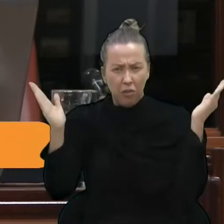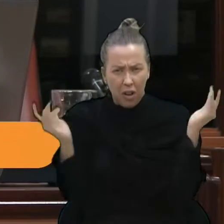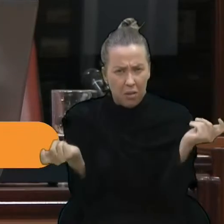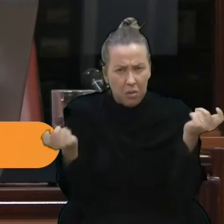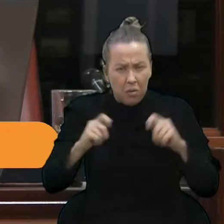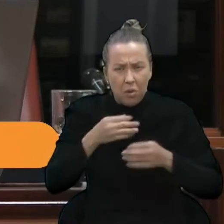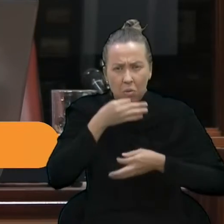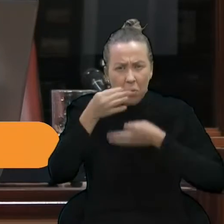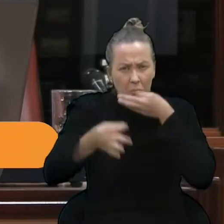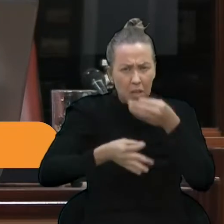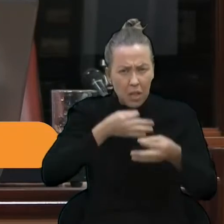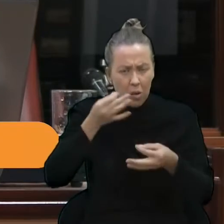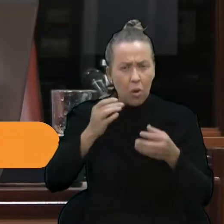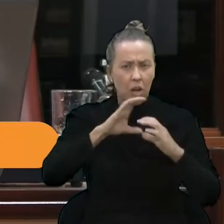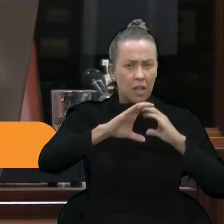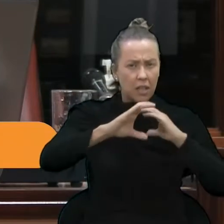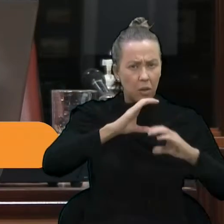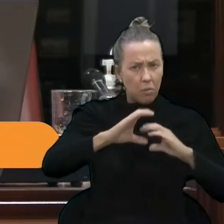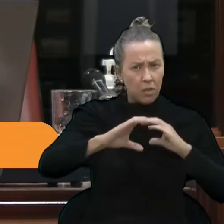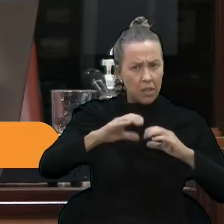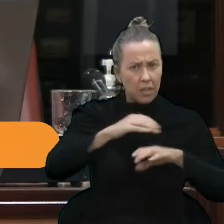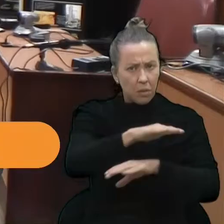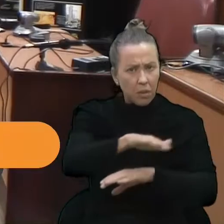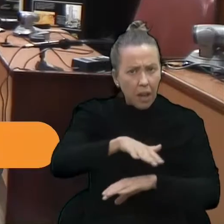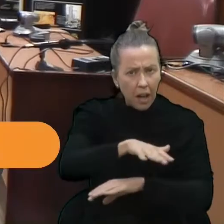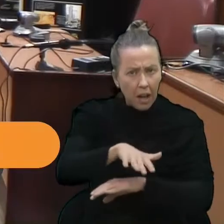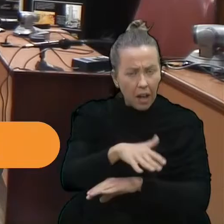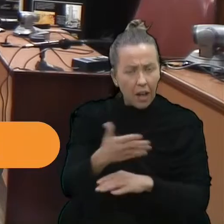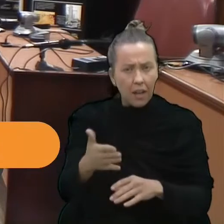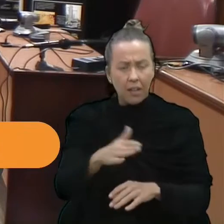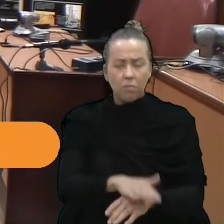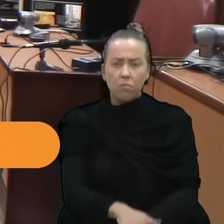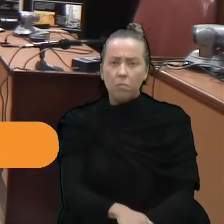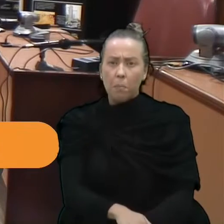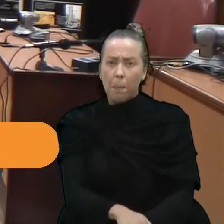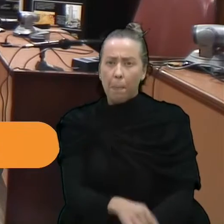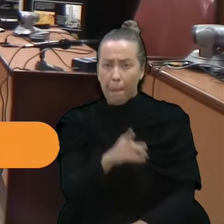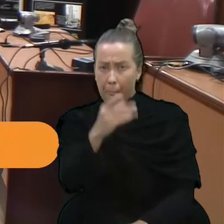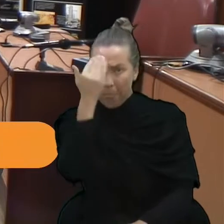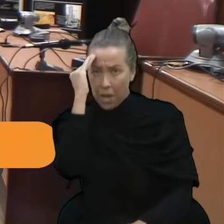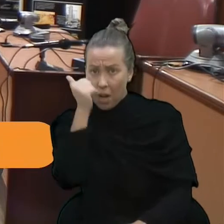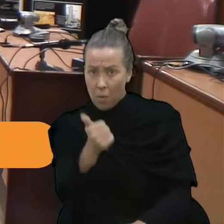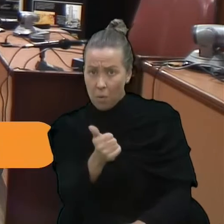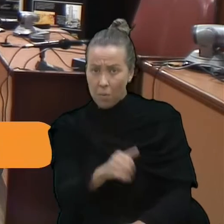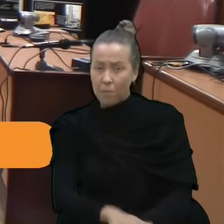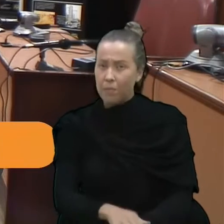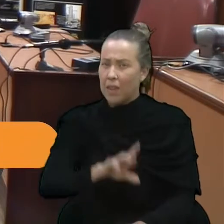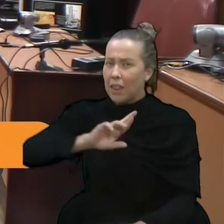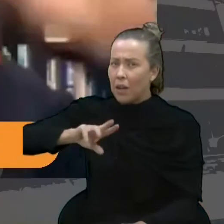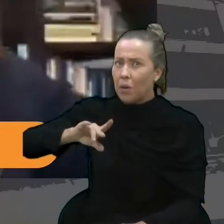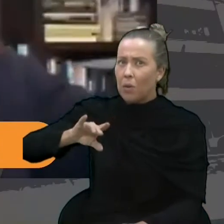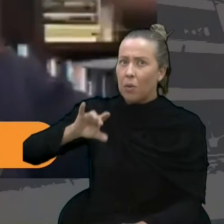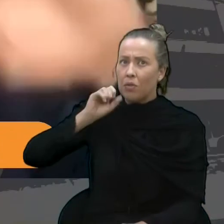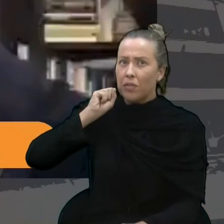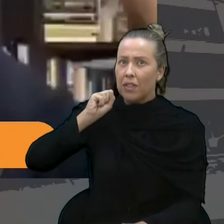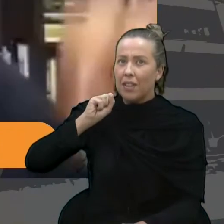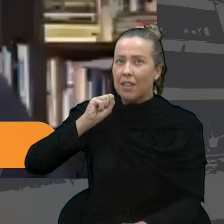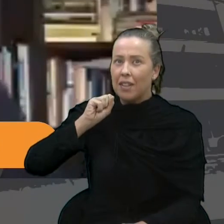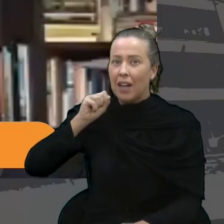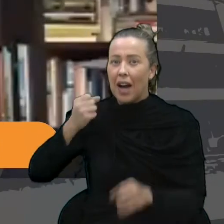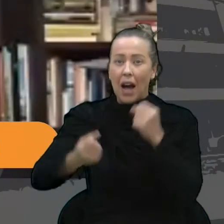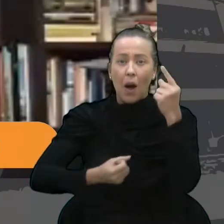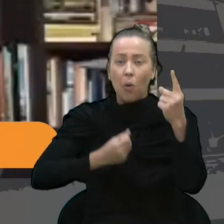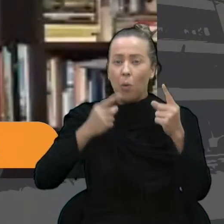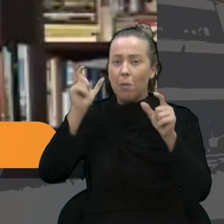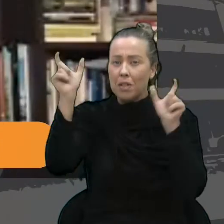opinião dos comunicadores? Alexandre, conseguiu entender por aí? Não, eu vi assim algumas palavras.